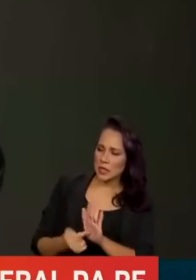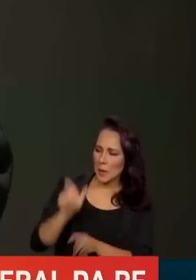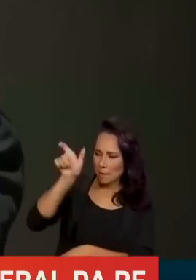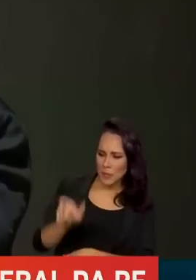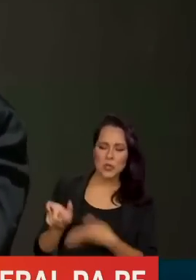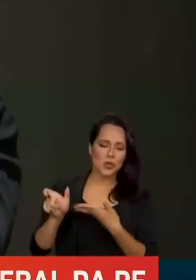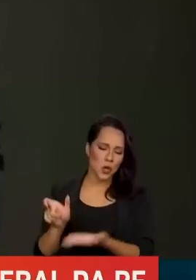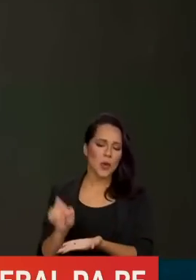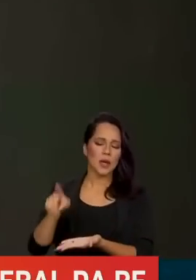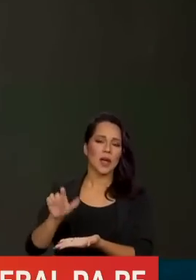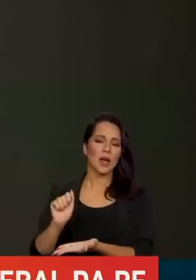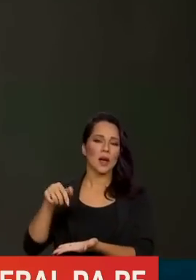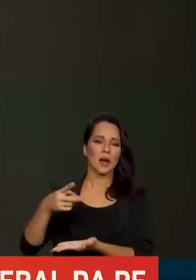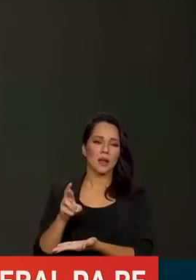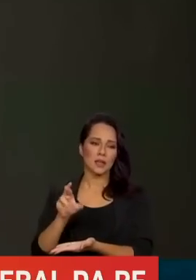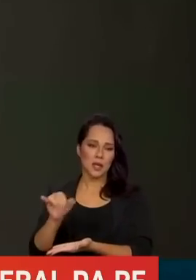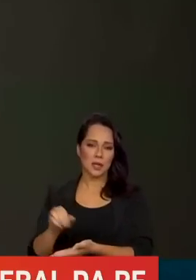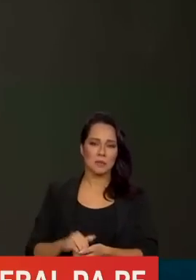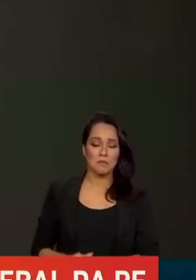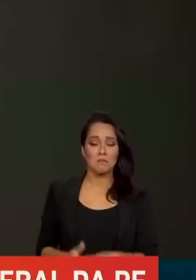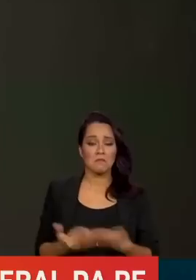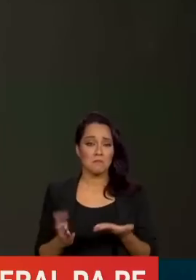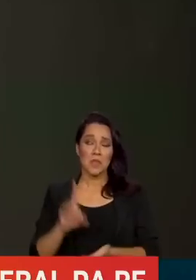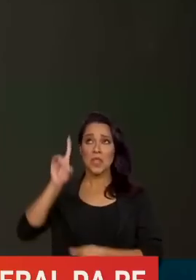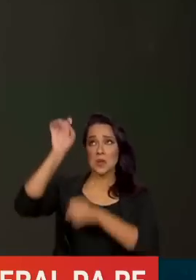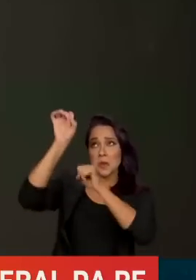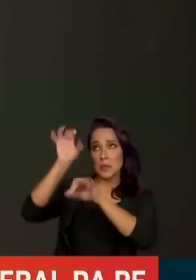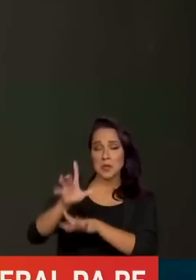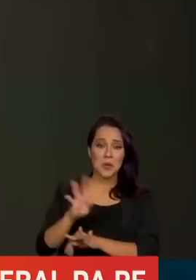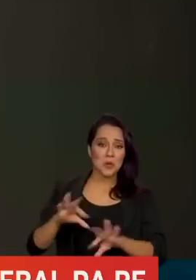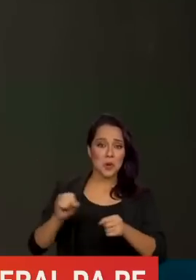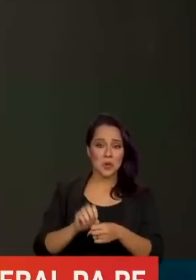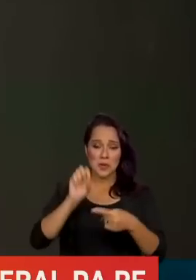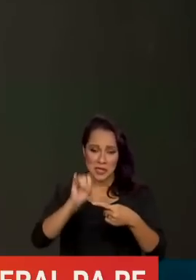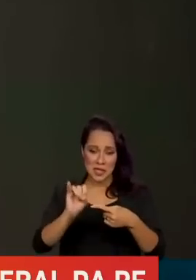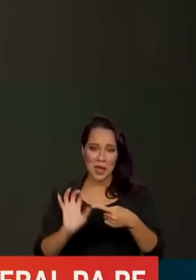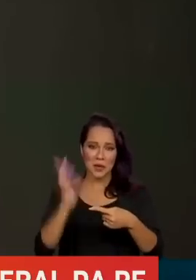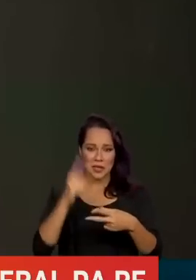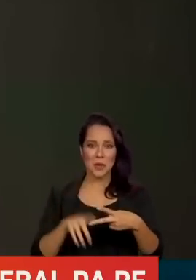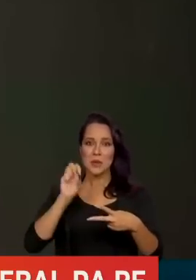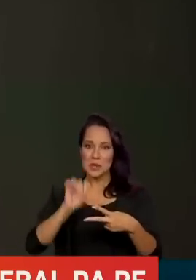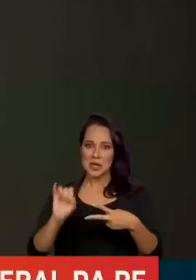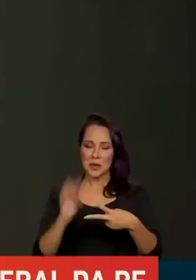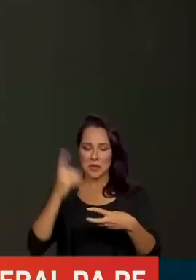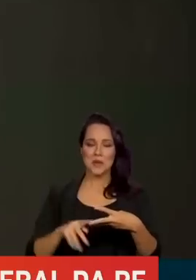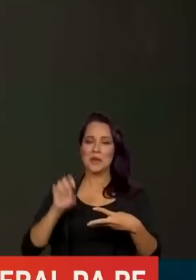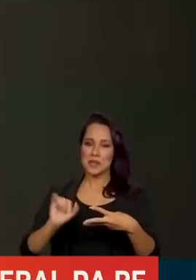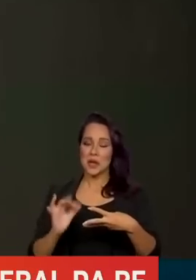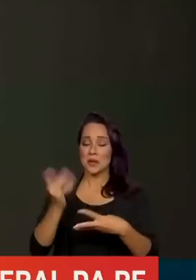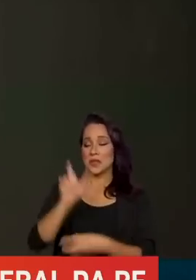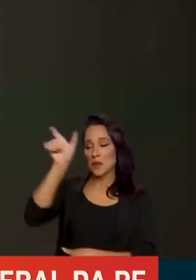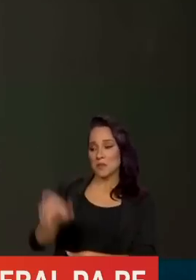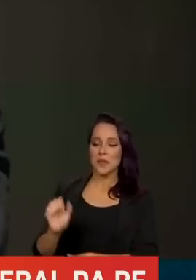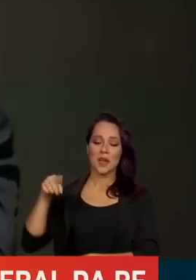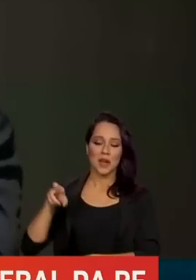uma pessoa que é exatamente o doutor Andrei muito bem Deus abençoou todos os cinza aconteceram e Cá estamos Doutor Andrei